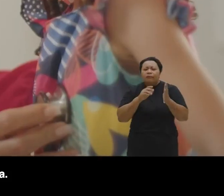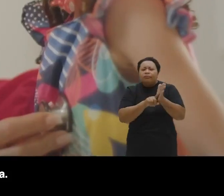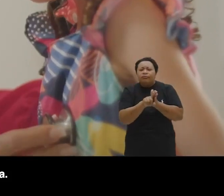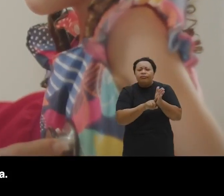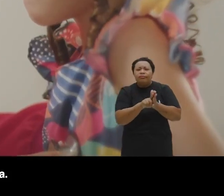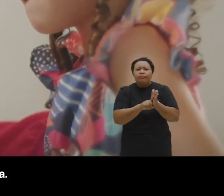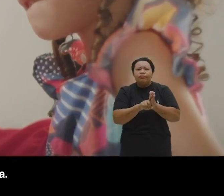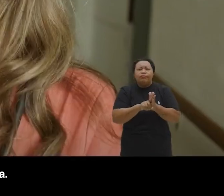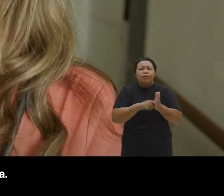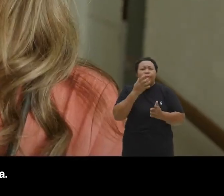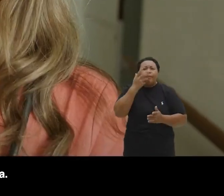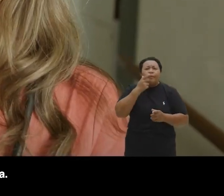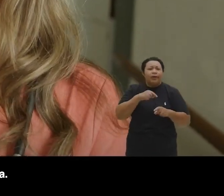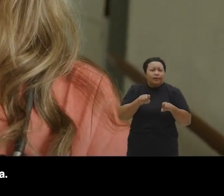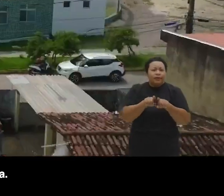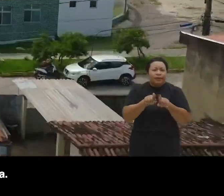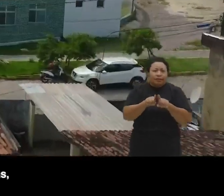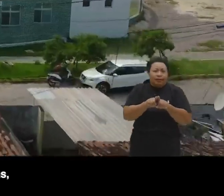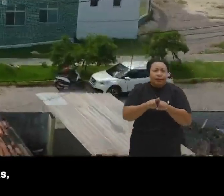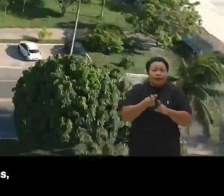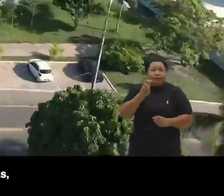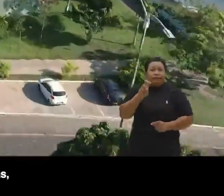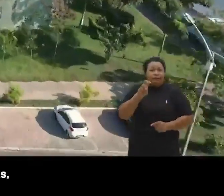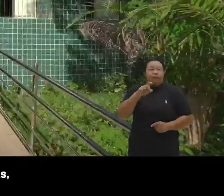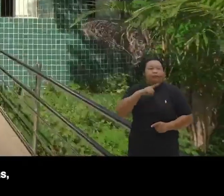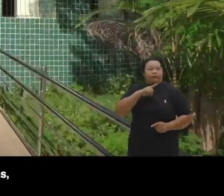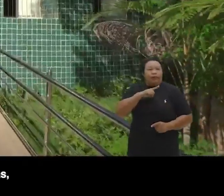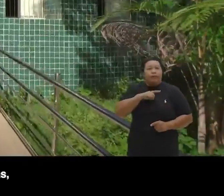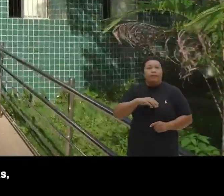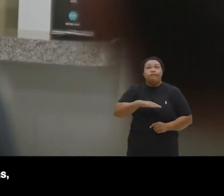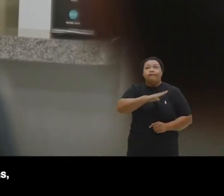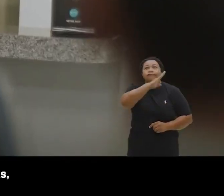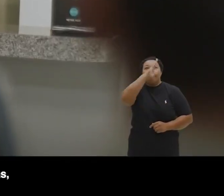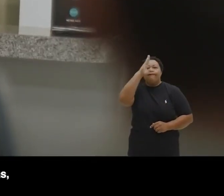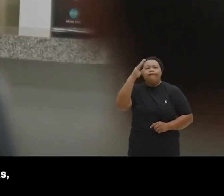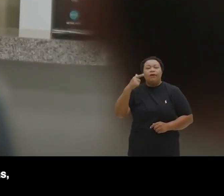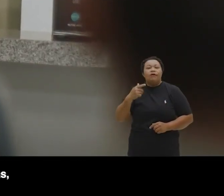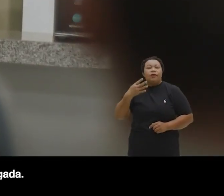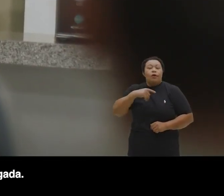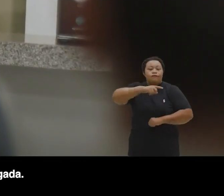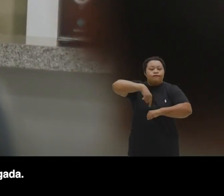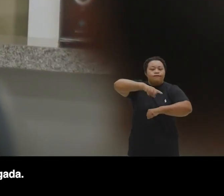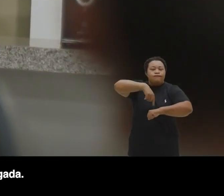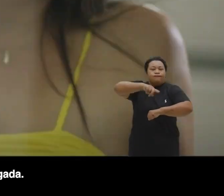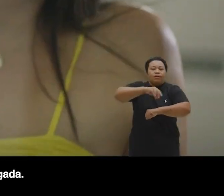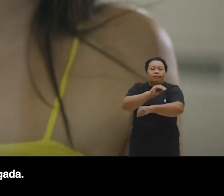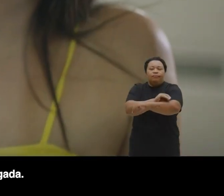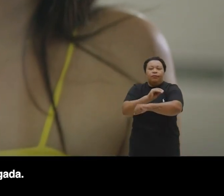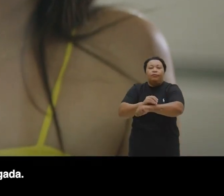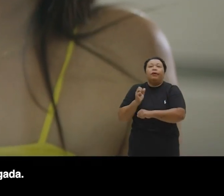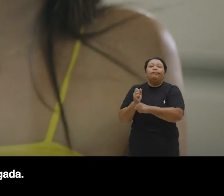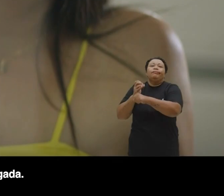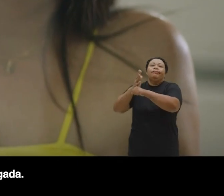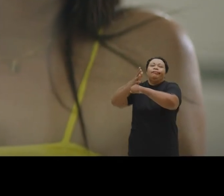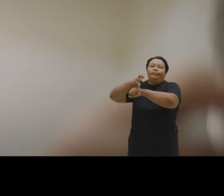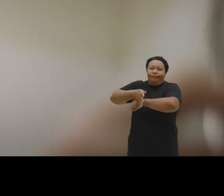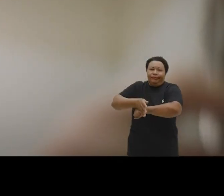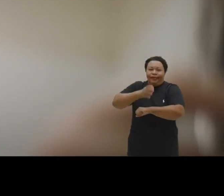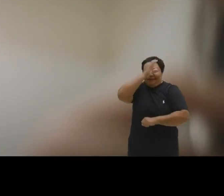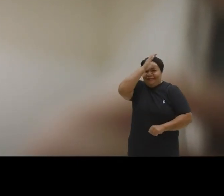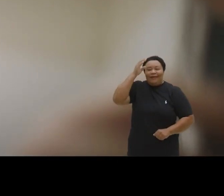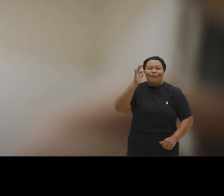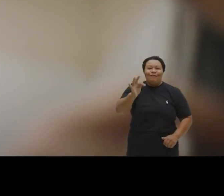psicólogos, pediatras e até telemedicina. E 5 unidades vão funcionar 24 horas, atendendo quem precisa durante a madrugada.